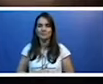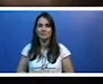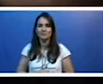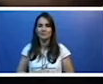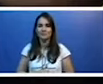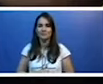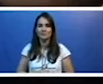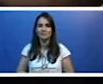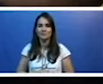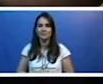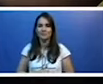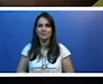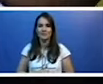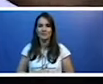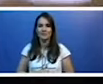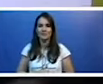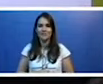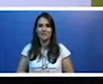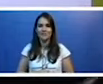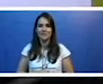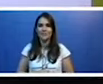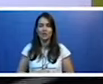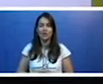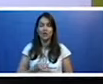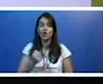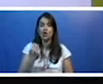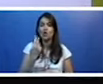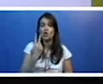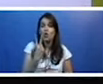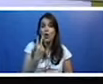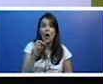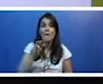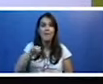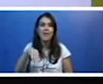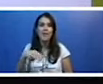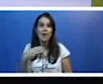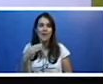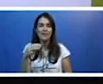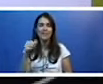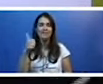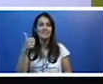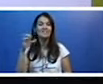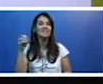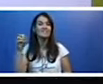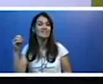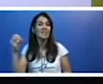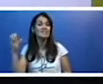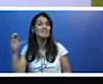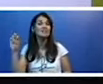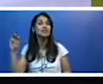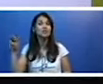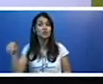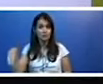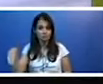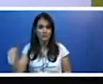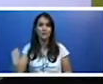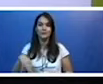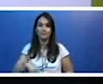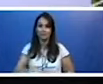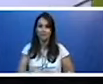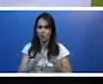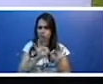dá 2 milhões e 100 centímetros.